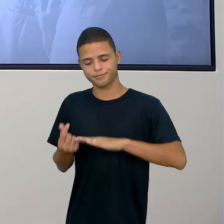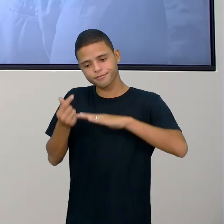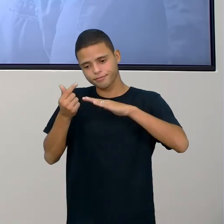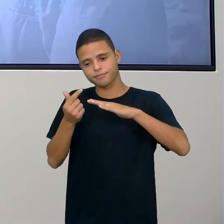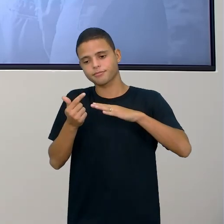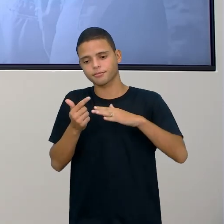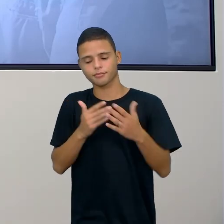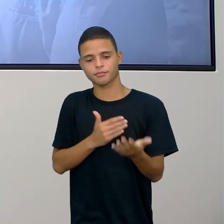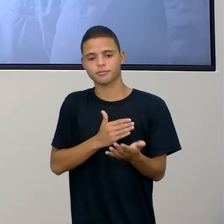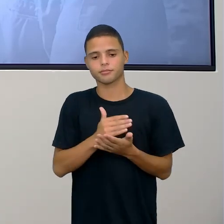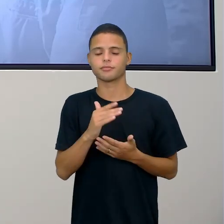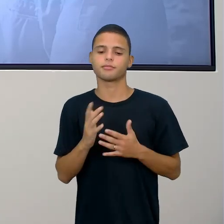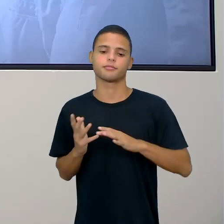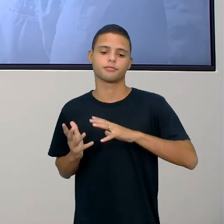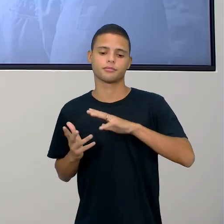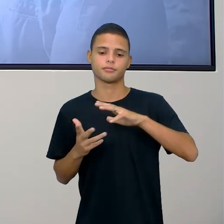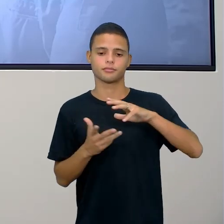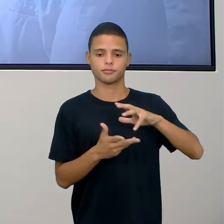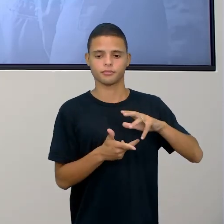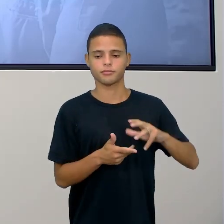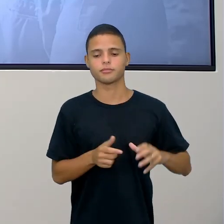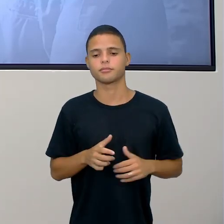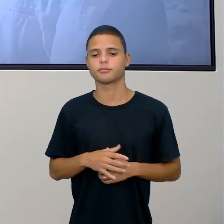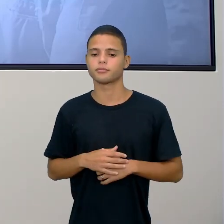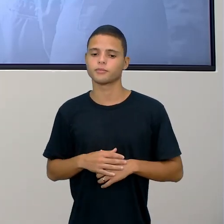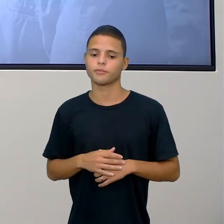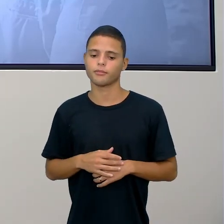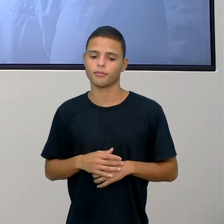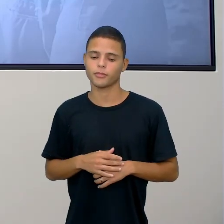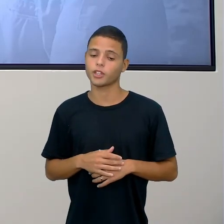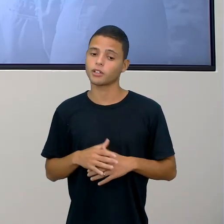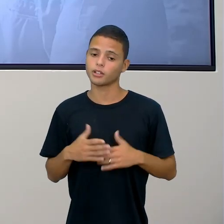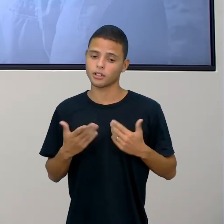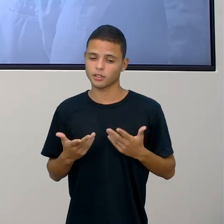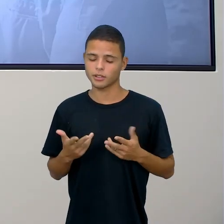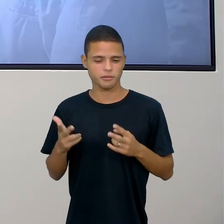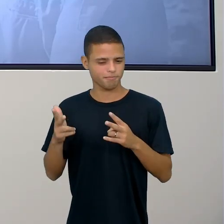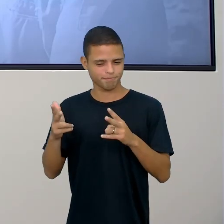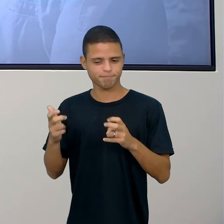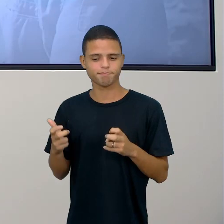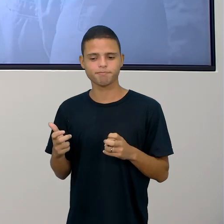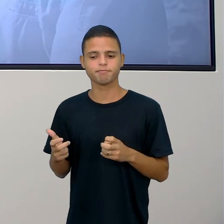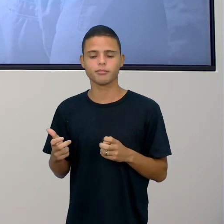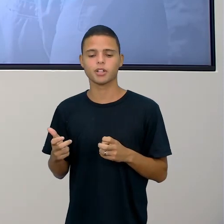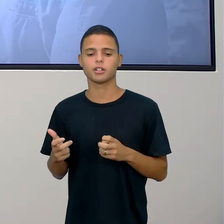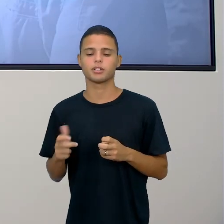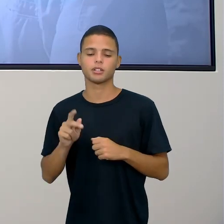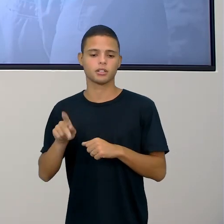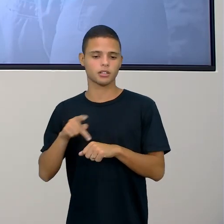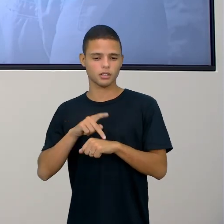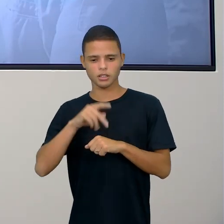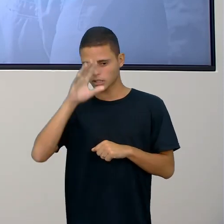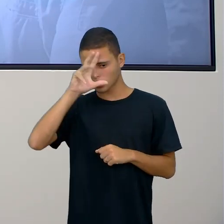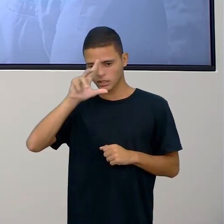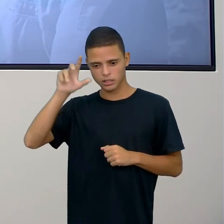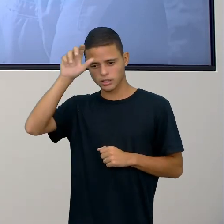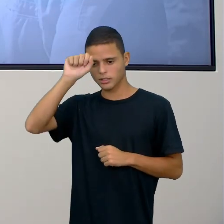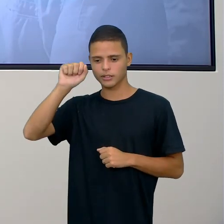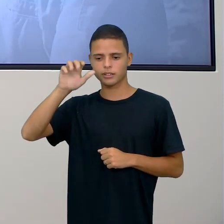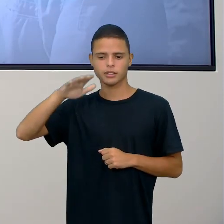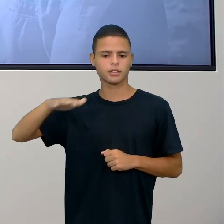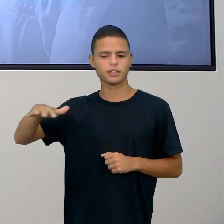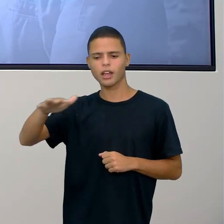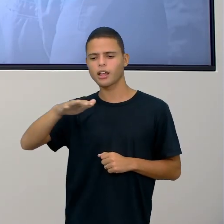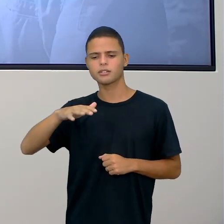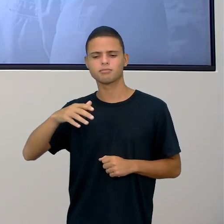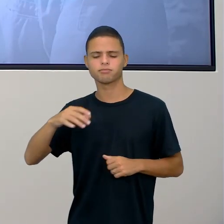estava emergindo no mundo. Então nós vemos que o continente africano ele sofre bastante com uma